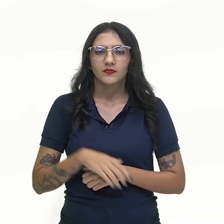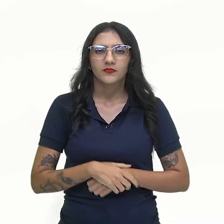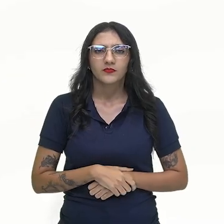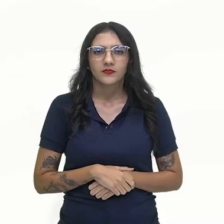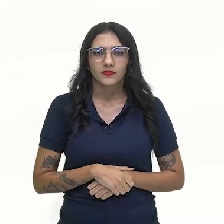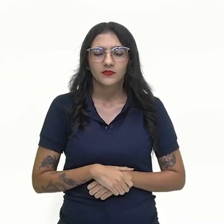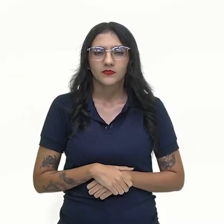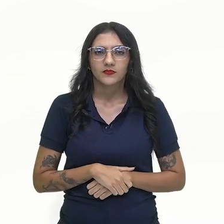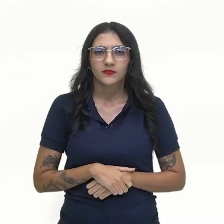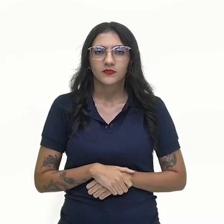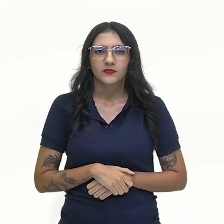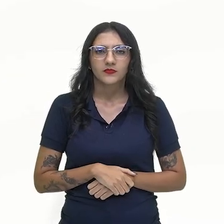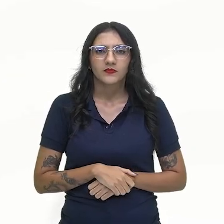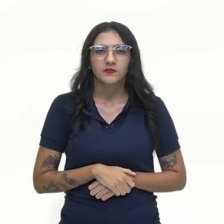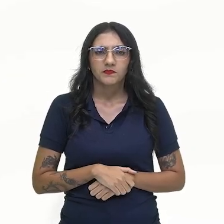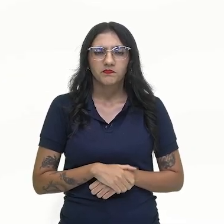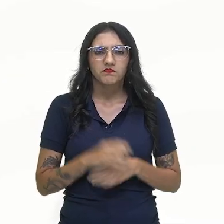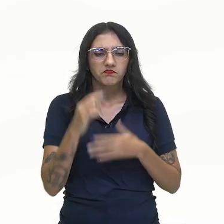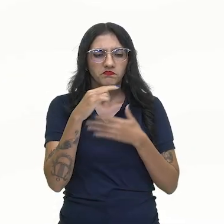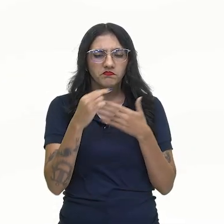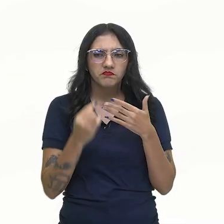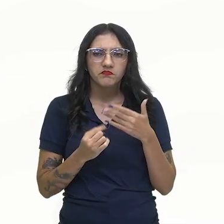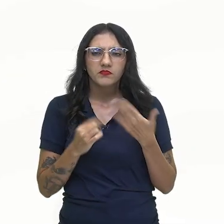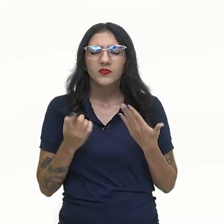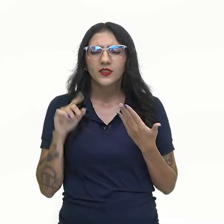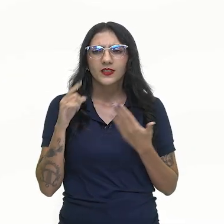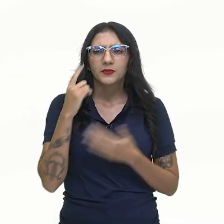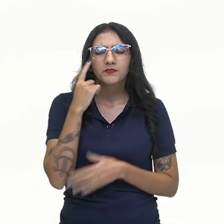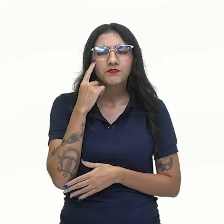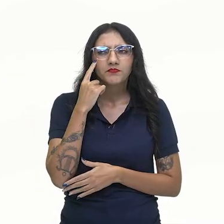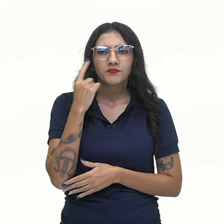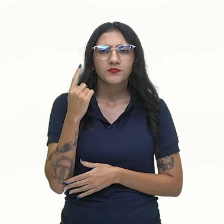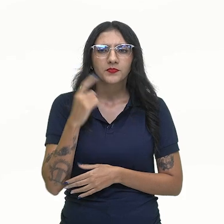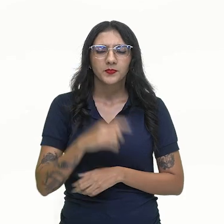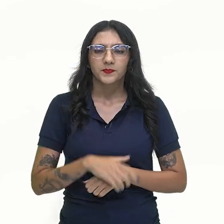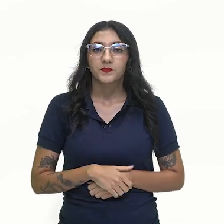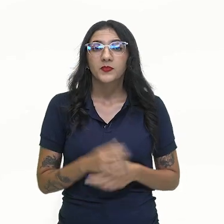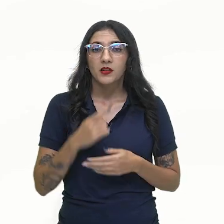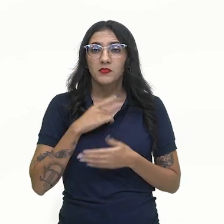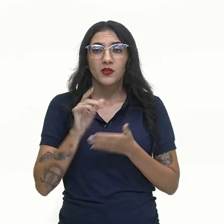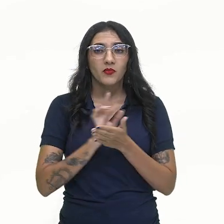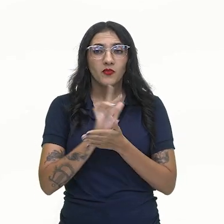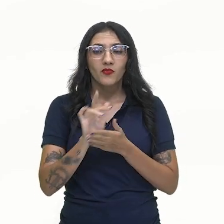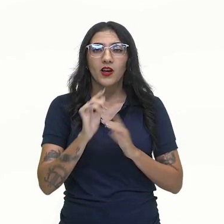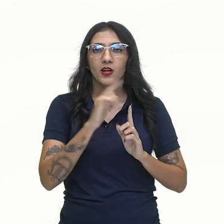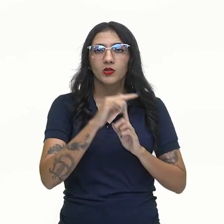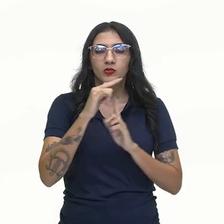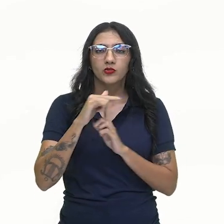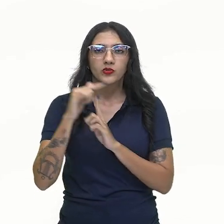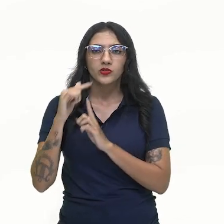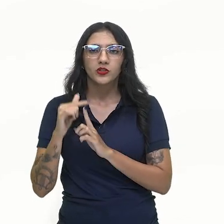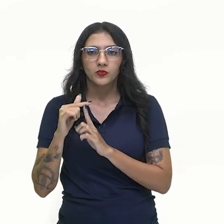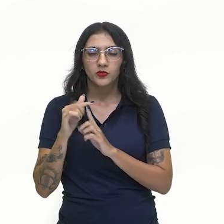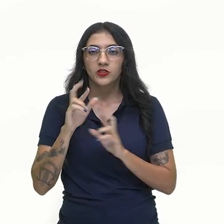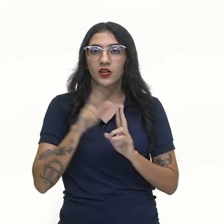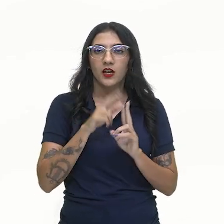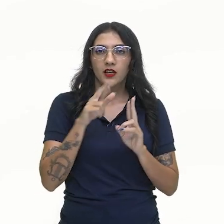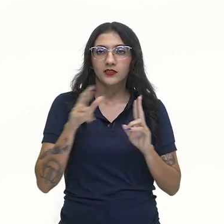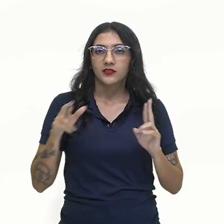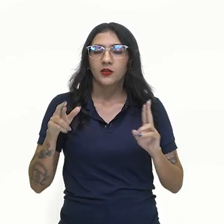fotólise, síntese ou simples troca. Então, eu tenho aí vários tipos de reações químicas,